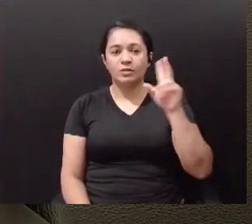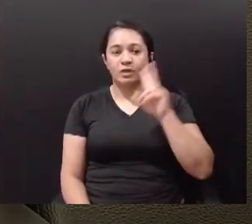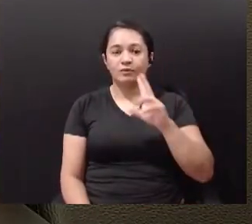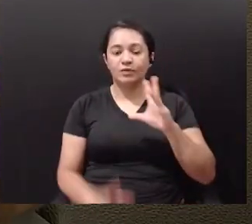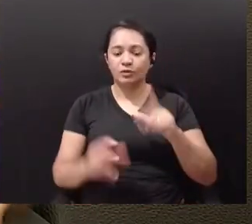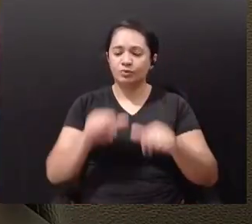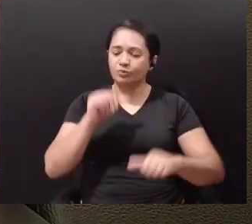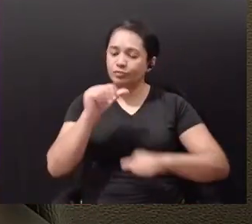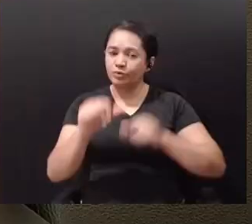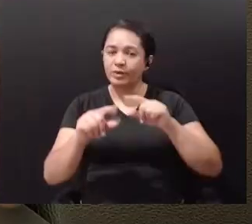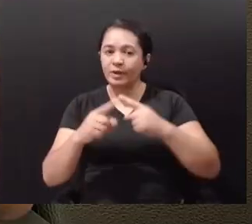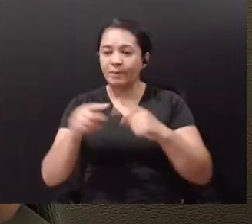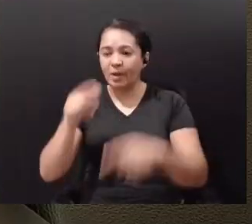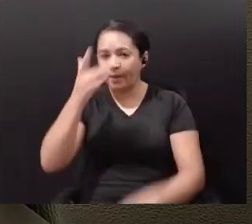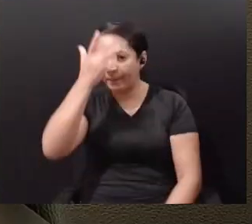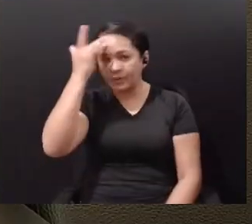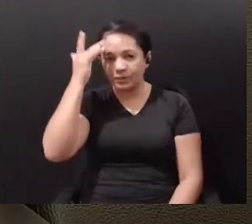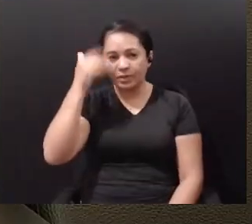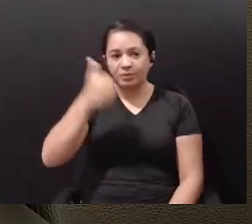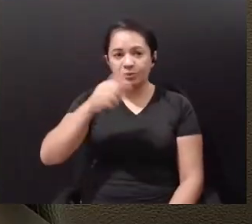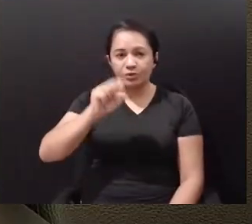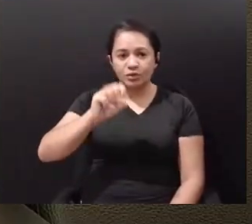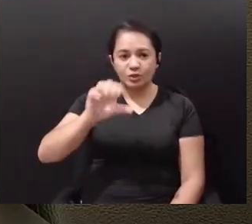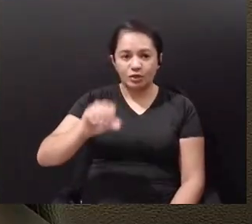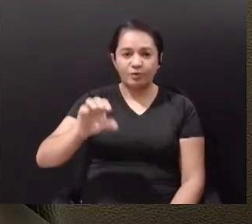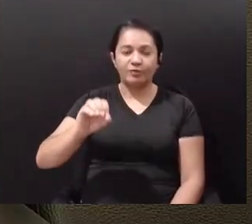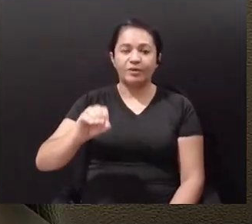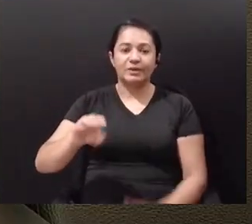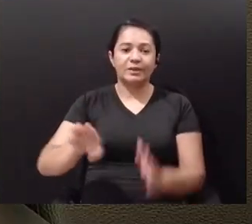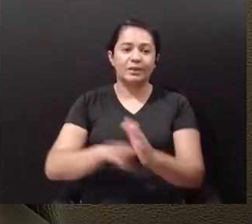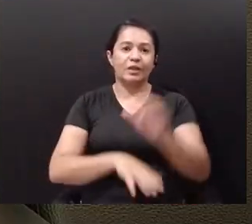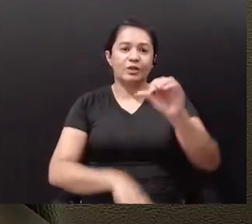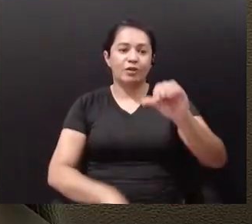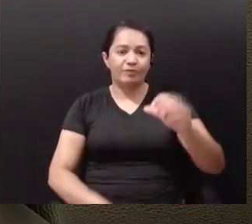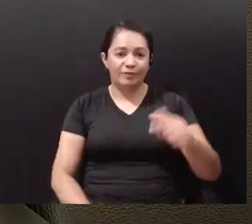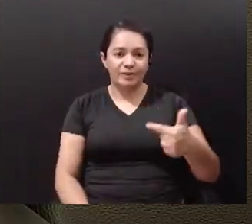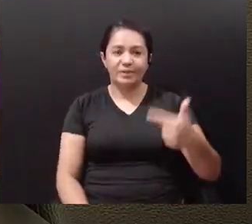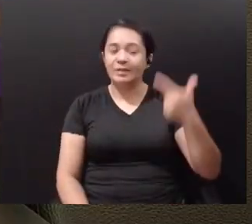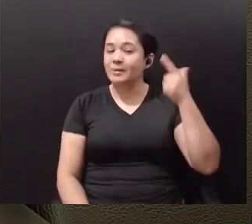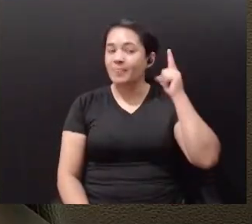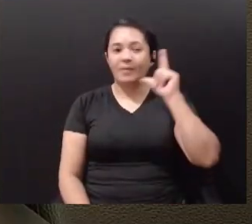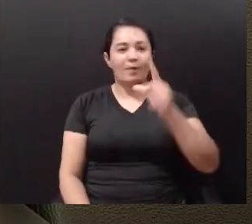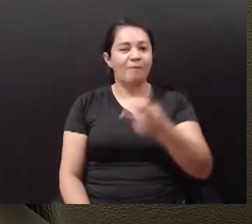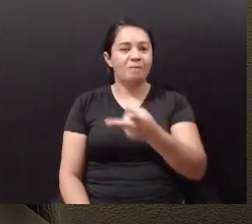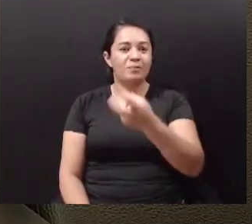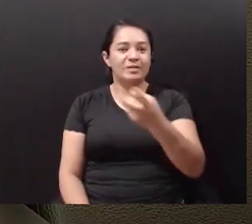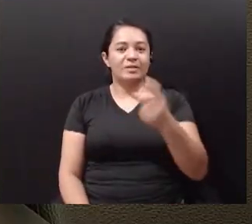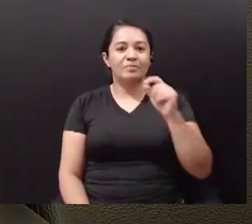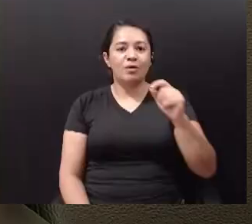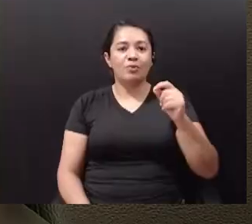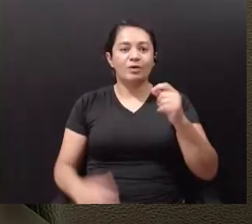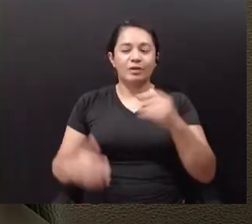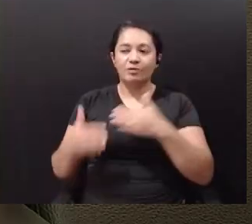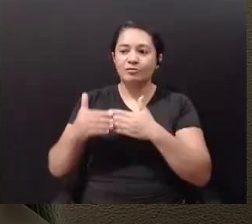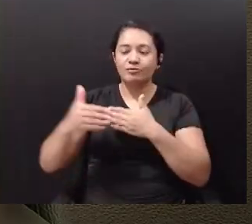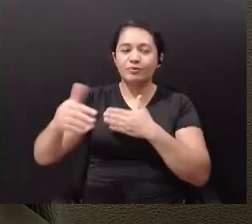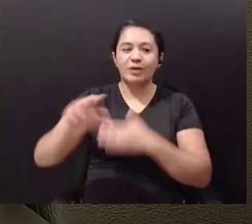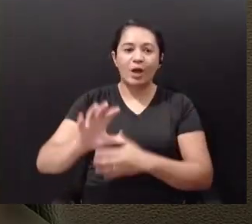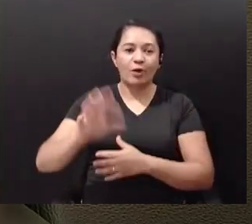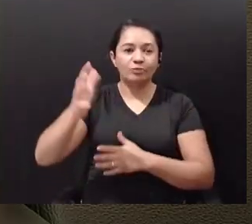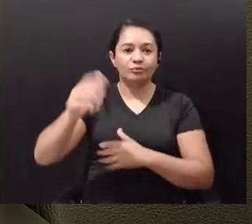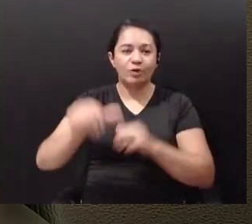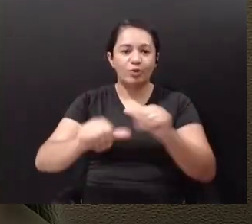ali em 1890, 1892, não consegue ver o que viria pela frente de transformação e